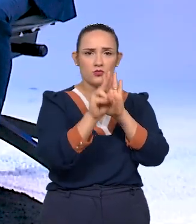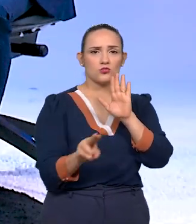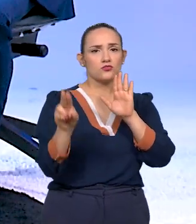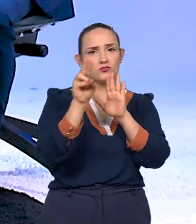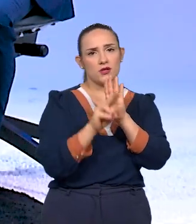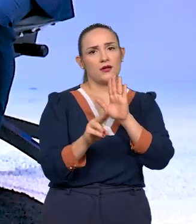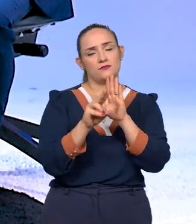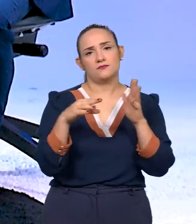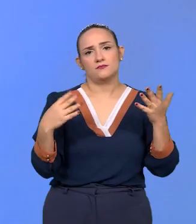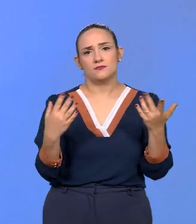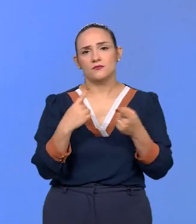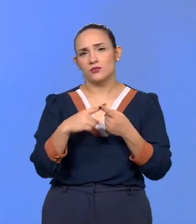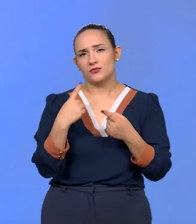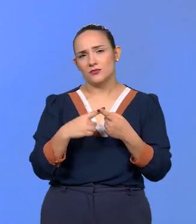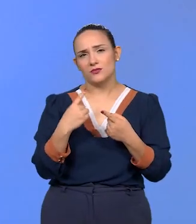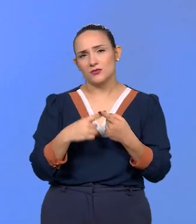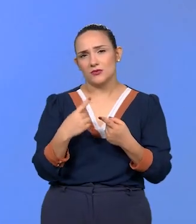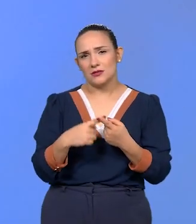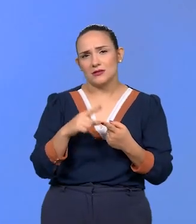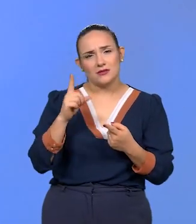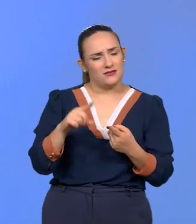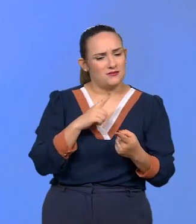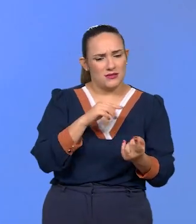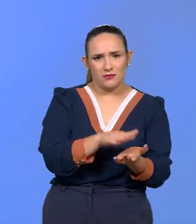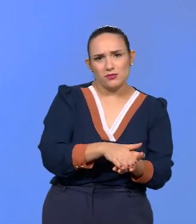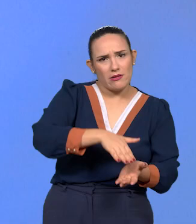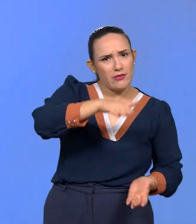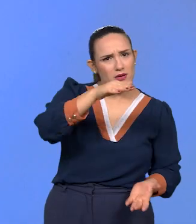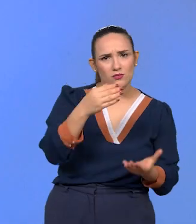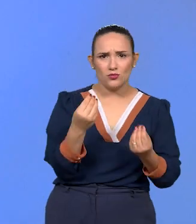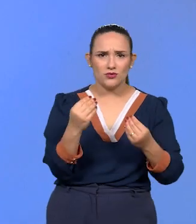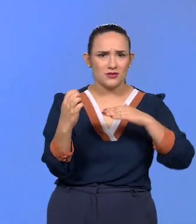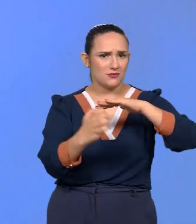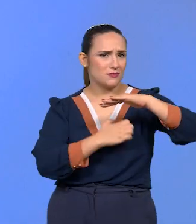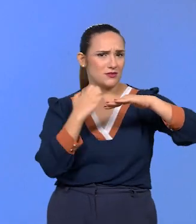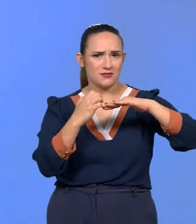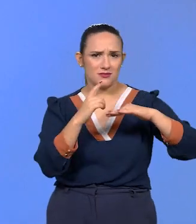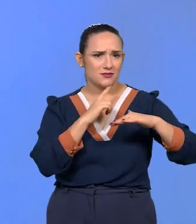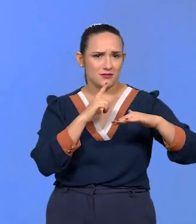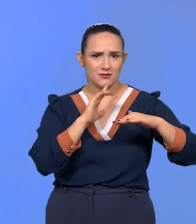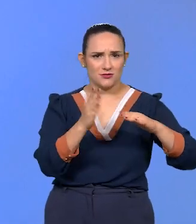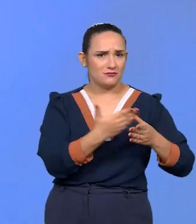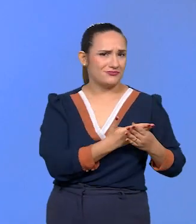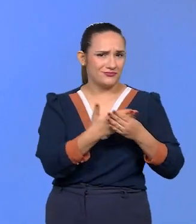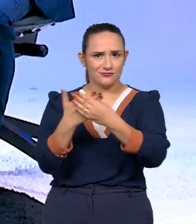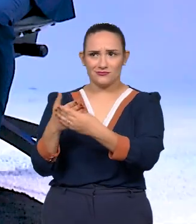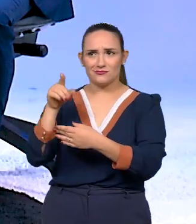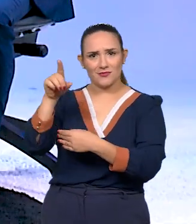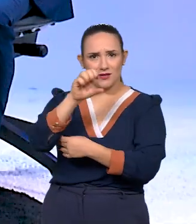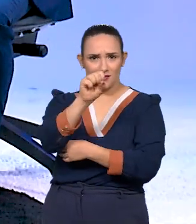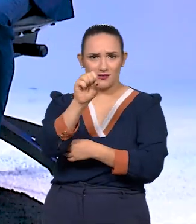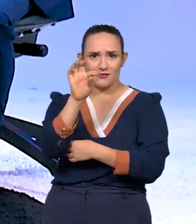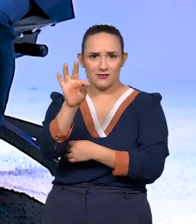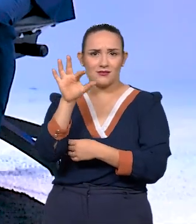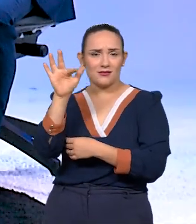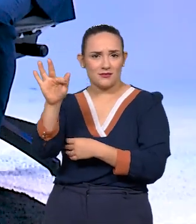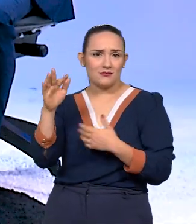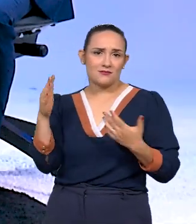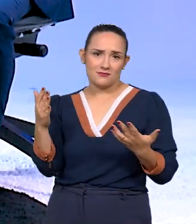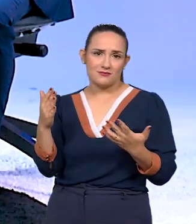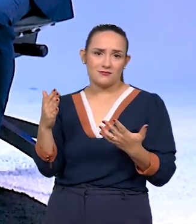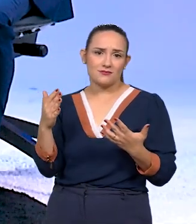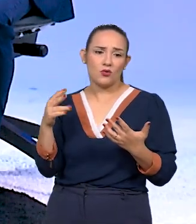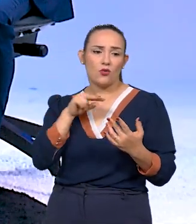imagino que seja um volume enorme de empresas que tenham entrado e o STF, né, deve ter olhado o cenário econômico e falado,